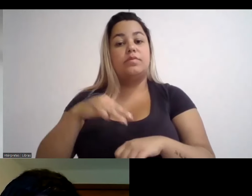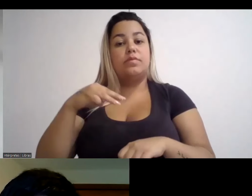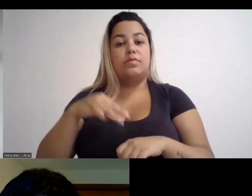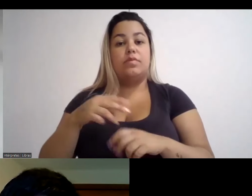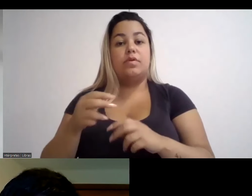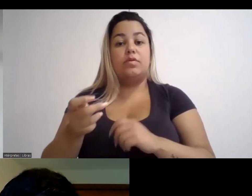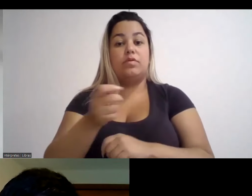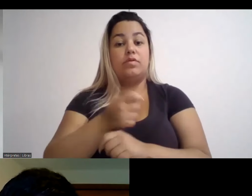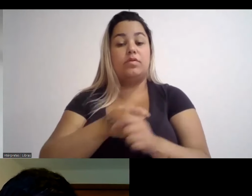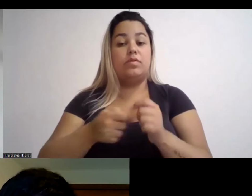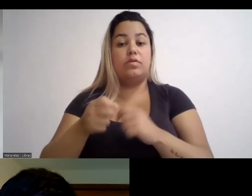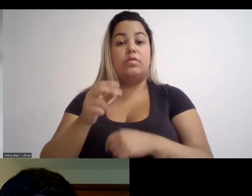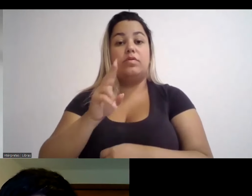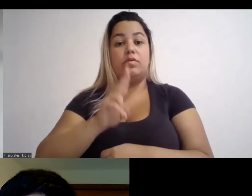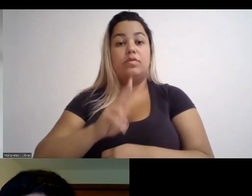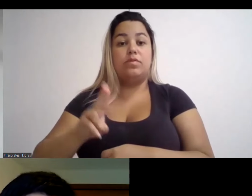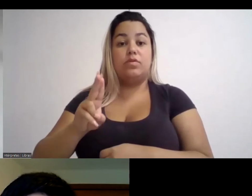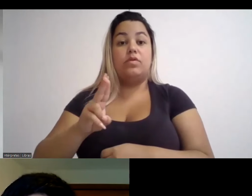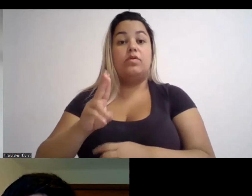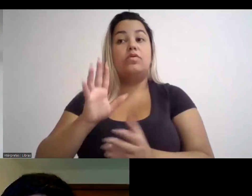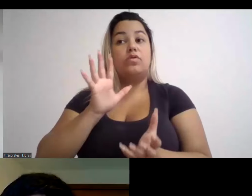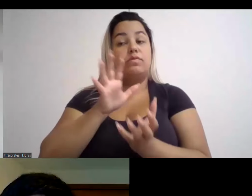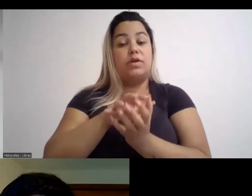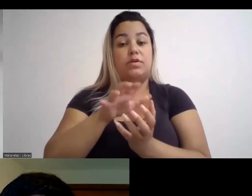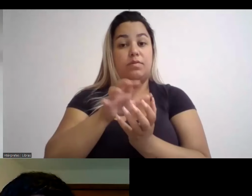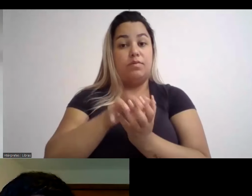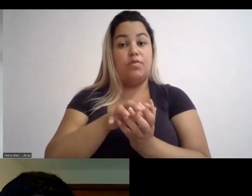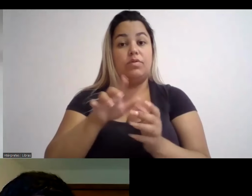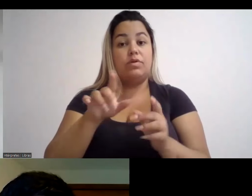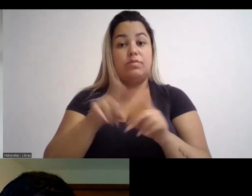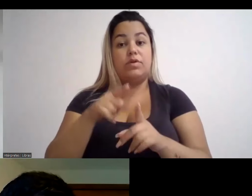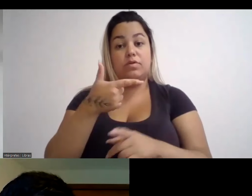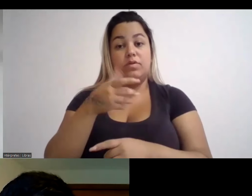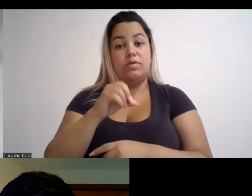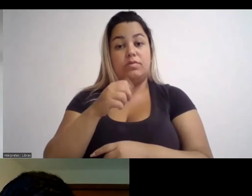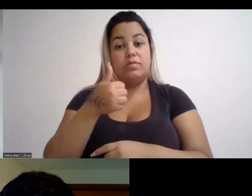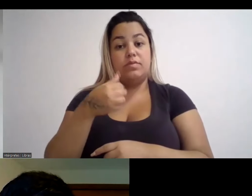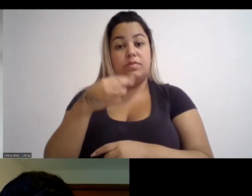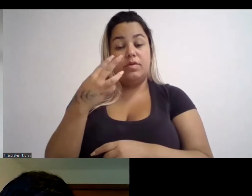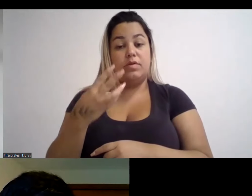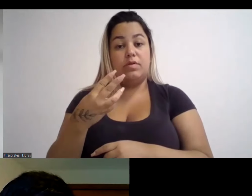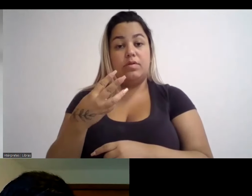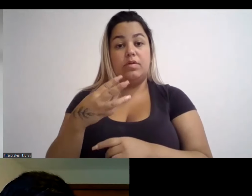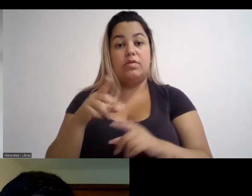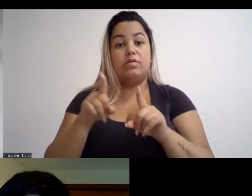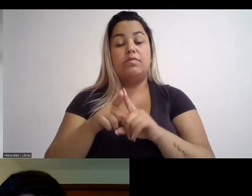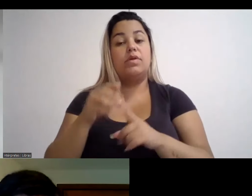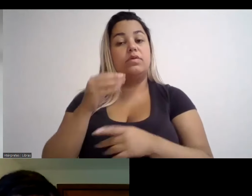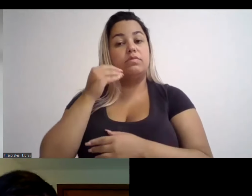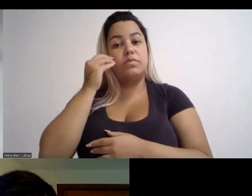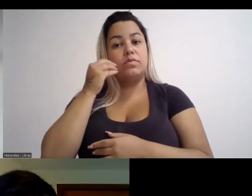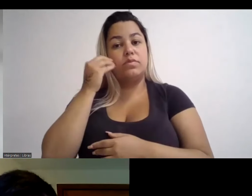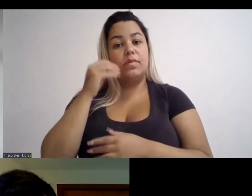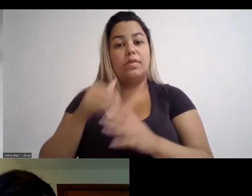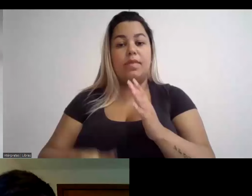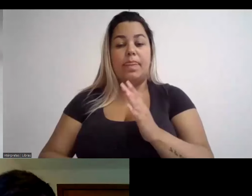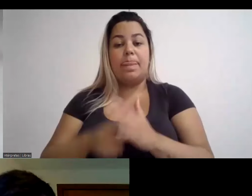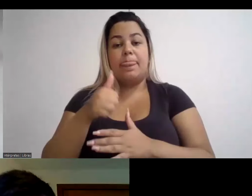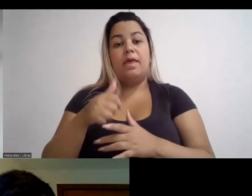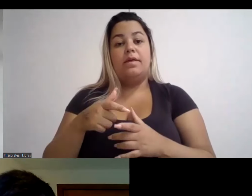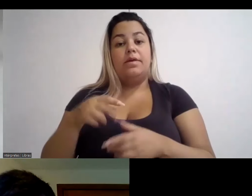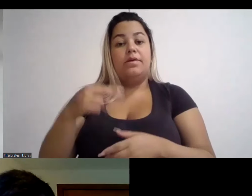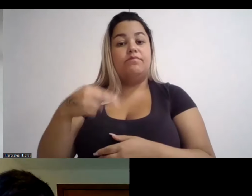pela Universidade Federal de Pernambuco. Em 2013, ela empreendeu a Loa Turismo de Experiências, que é a primeira agência do Nordeste